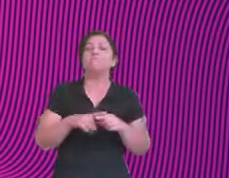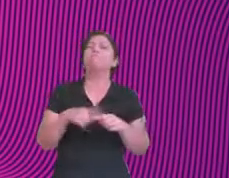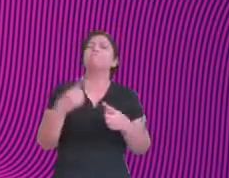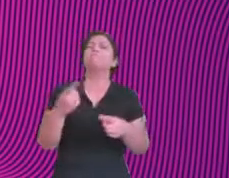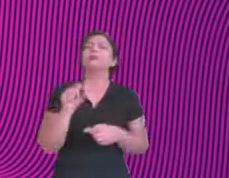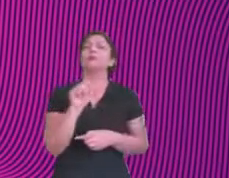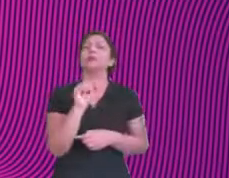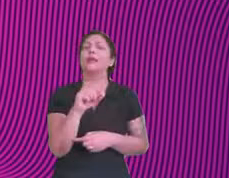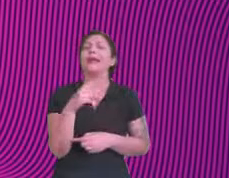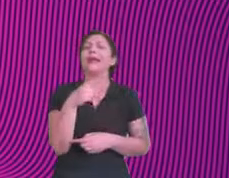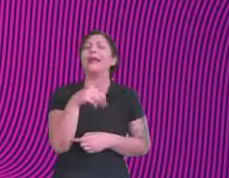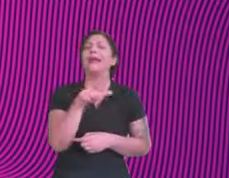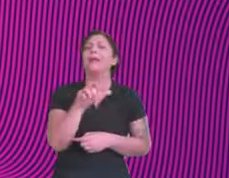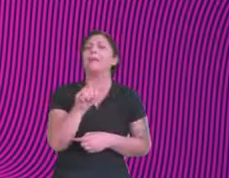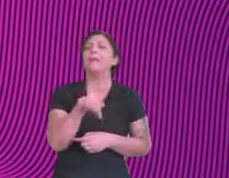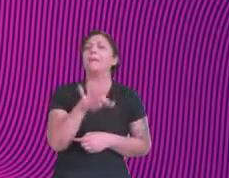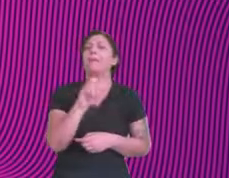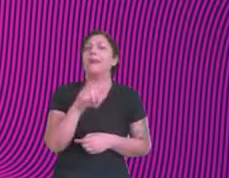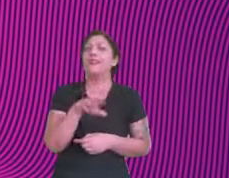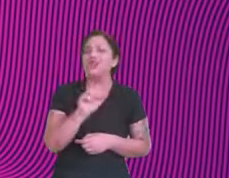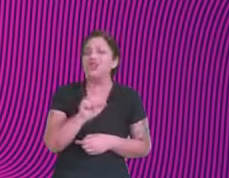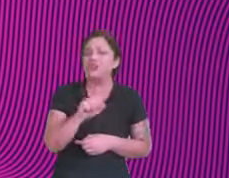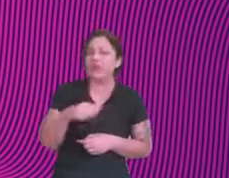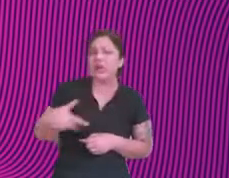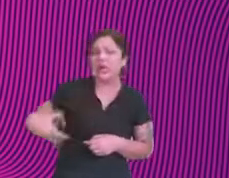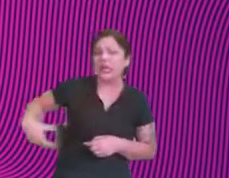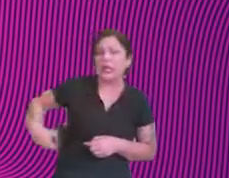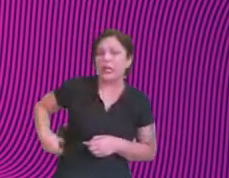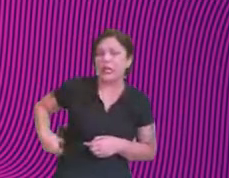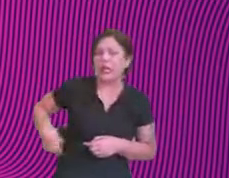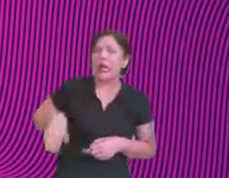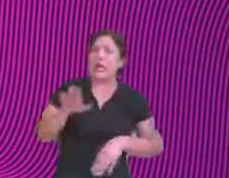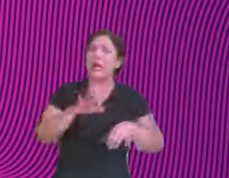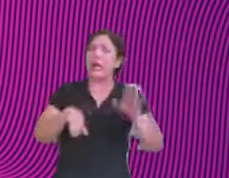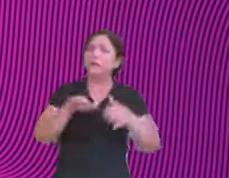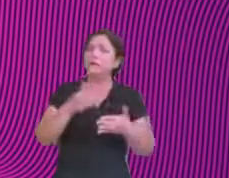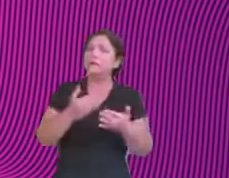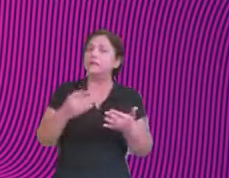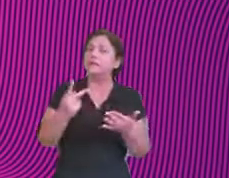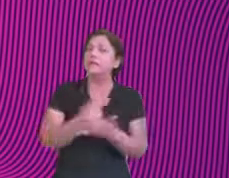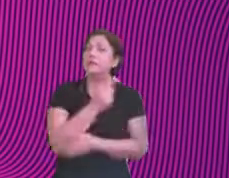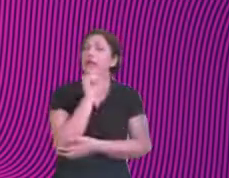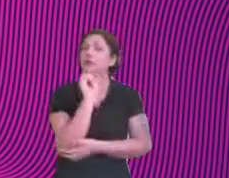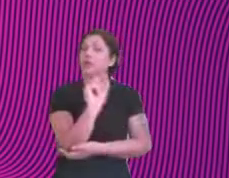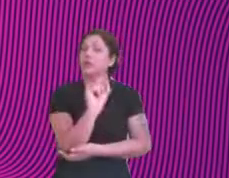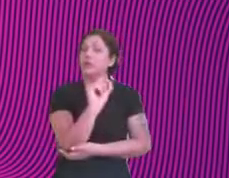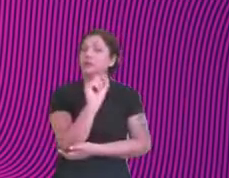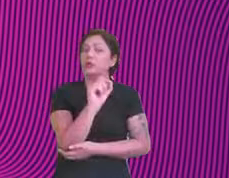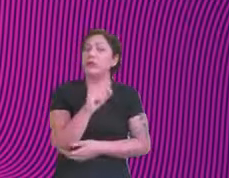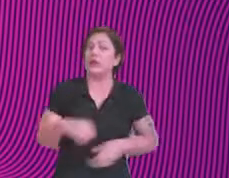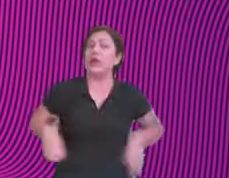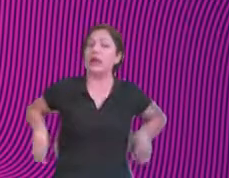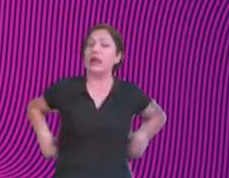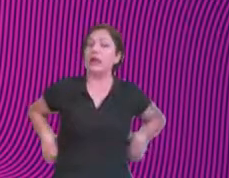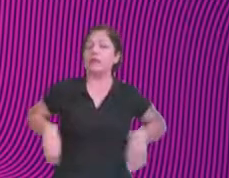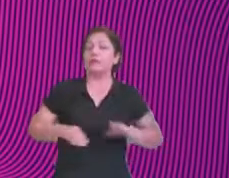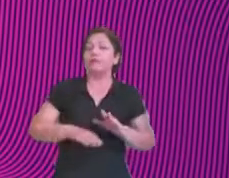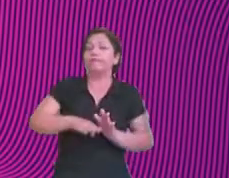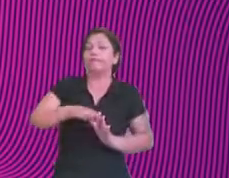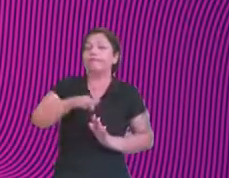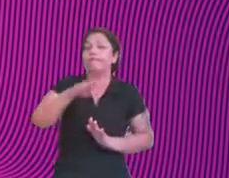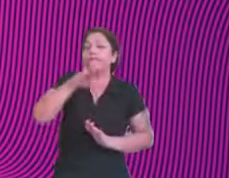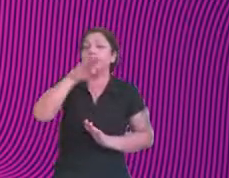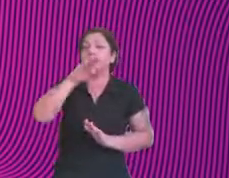tinha um efeito colateral da insuficiência renal muito grande, né, nas pacientes. Então, hoje a gente usa o tisulfato também, que é um antídoto, né, que a gente